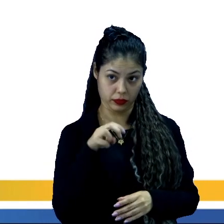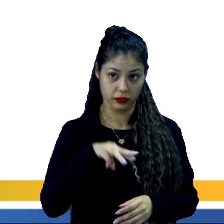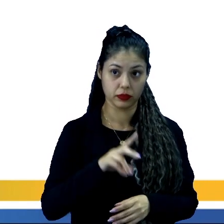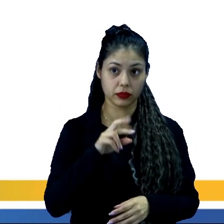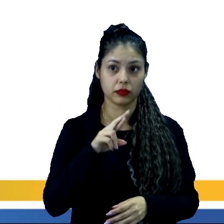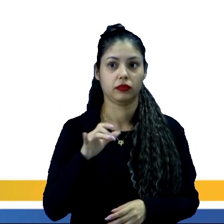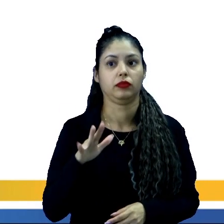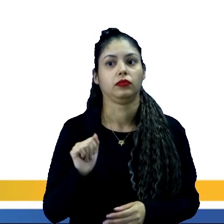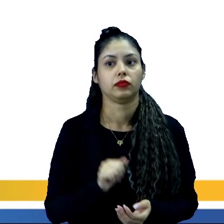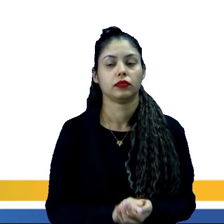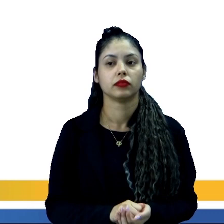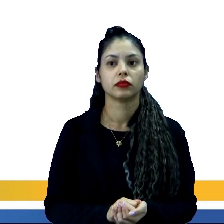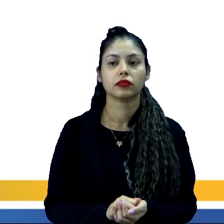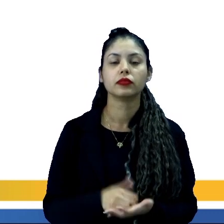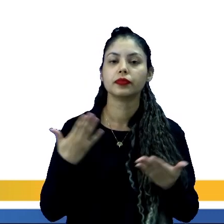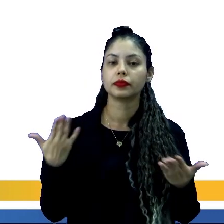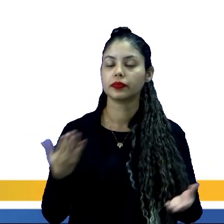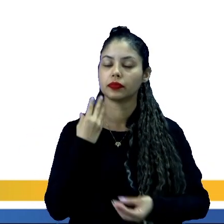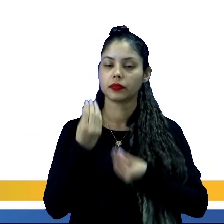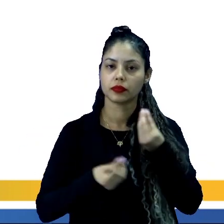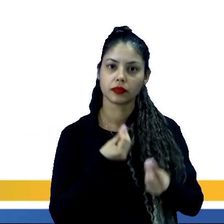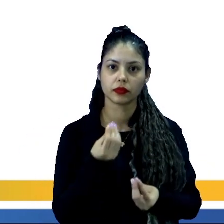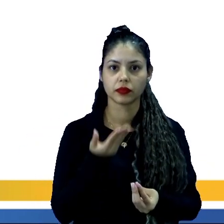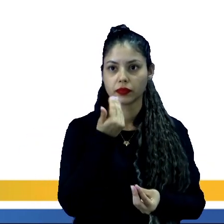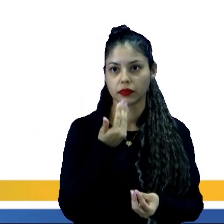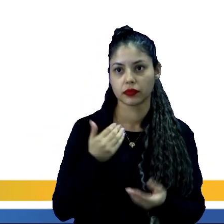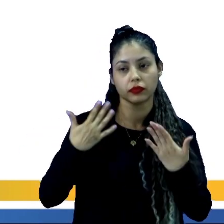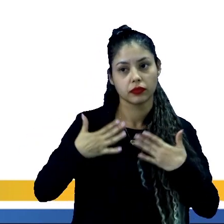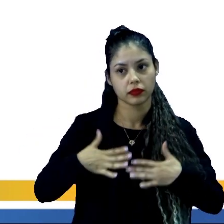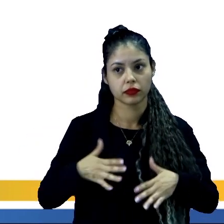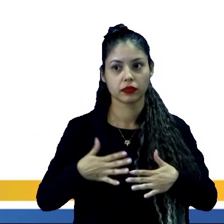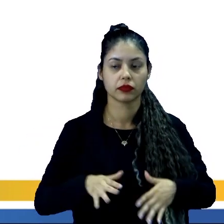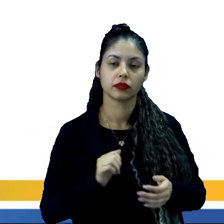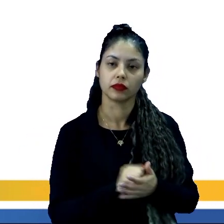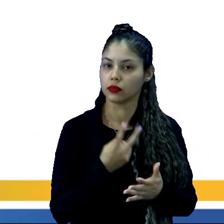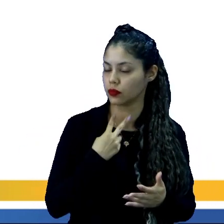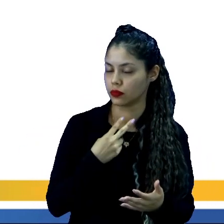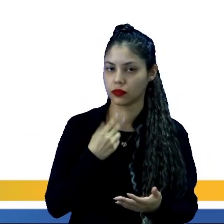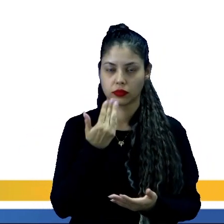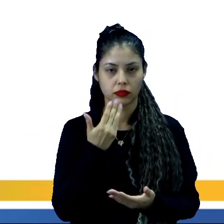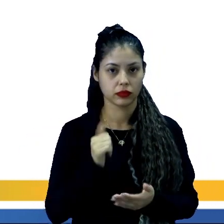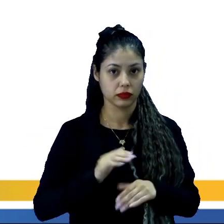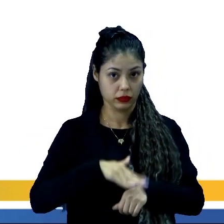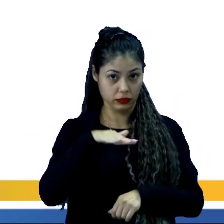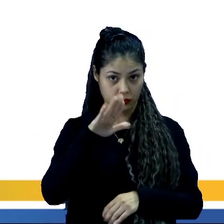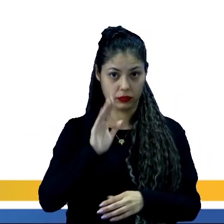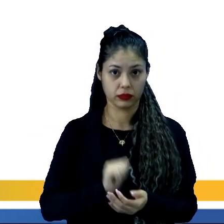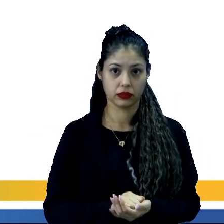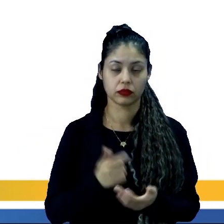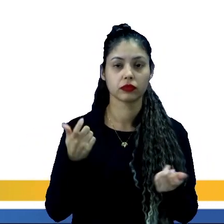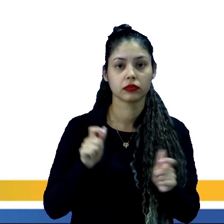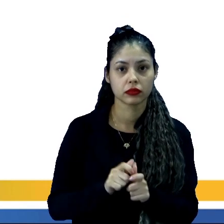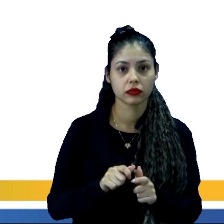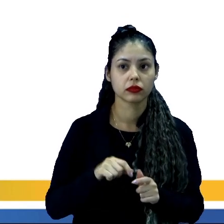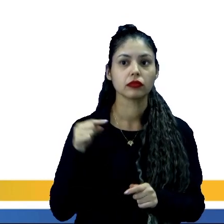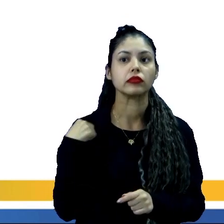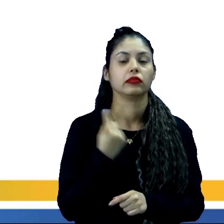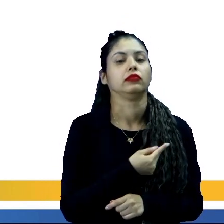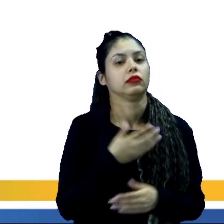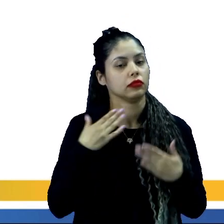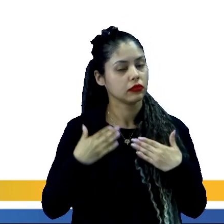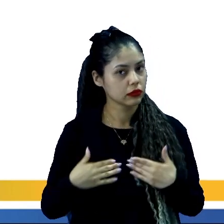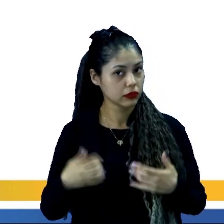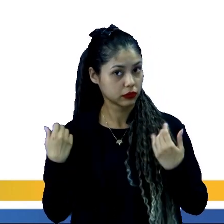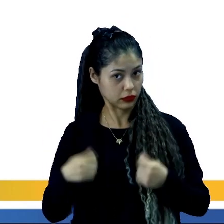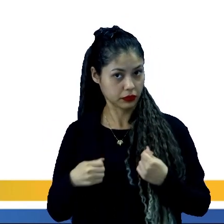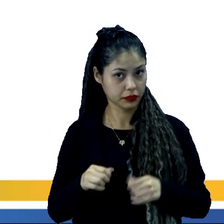é a moderação, né? Então, coma com moderação. Então, a gente não deve comer nem mais e nem menos do que o nosso